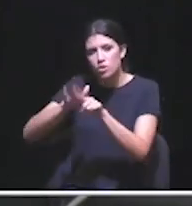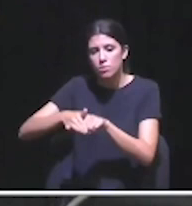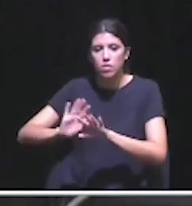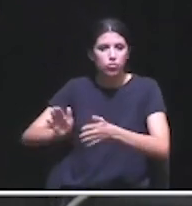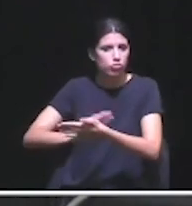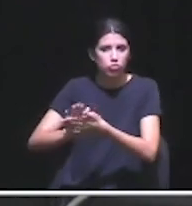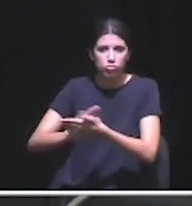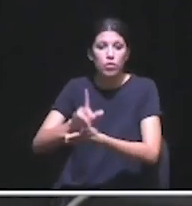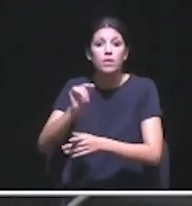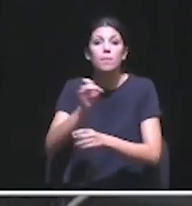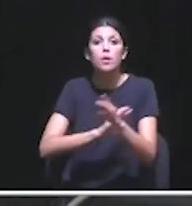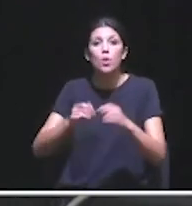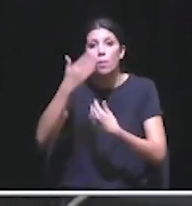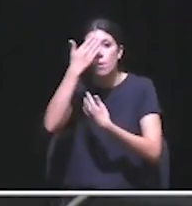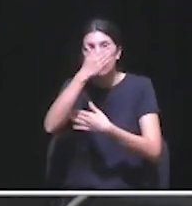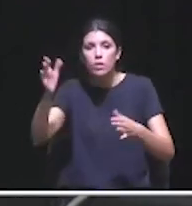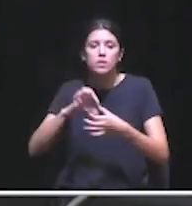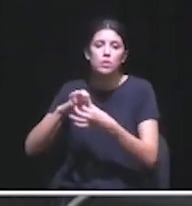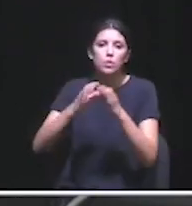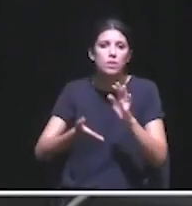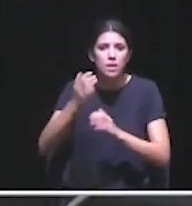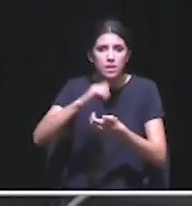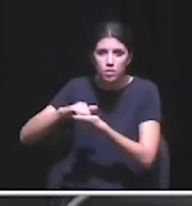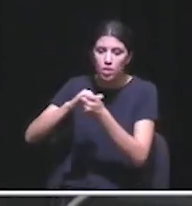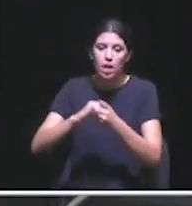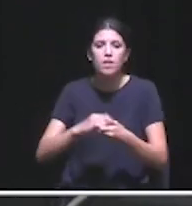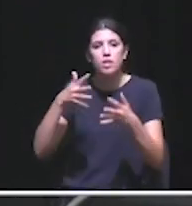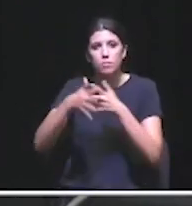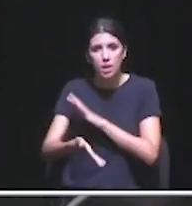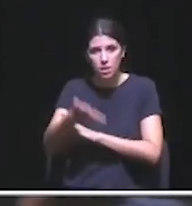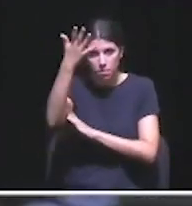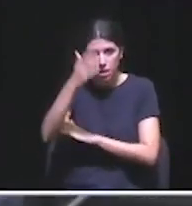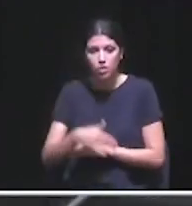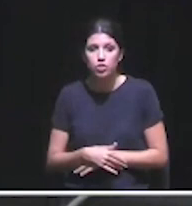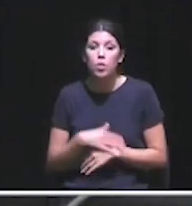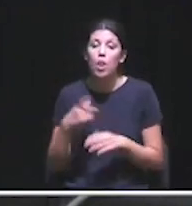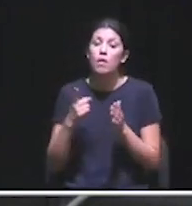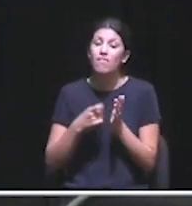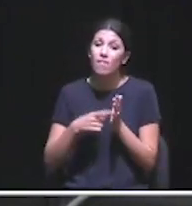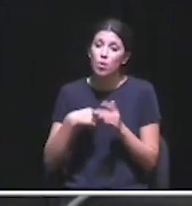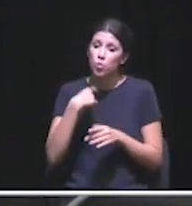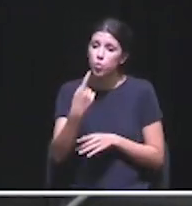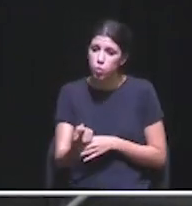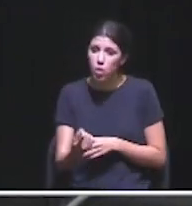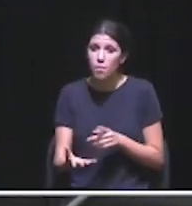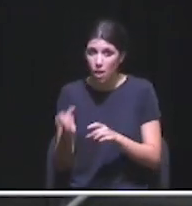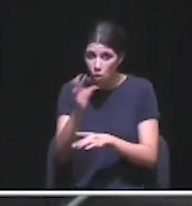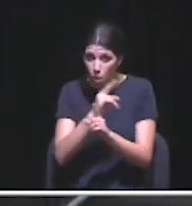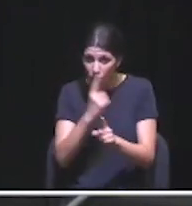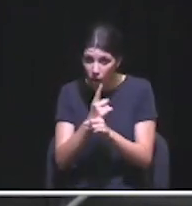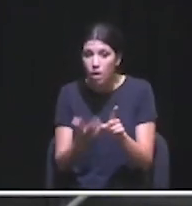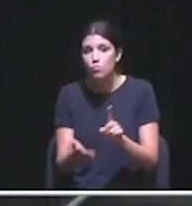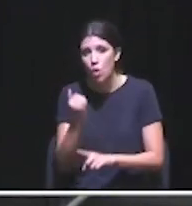discriminação. E uma Europa democrática mais unida, solidária e transparente. Muito há a fazer para conseguirmos esta Europa.